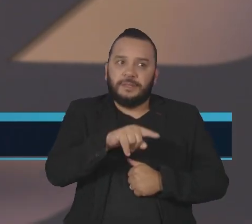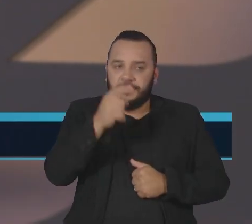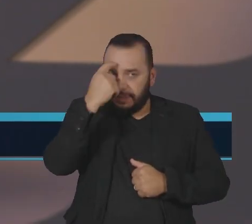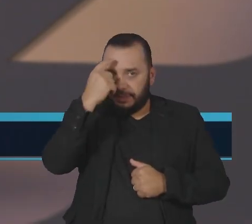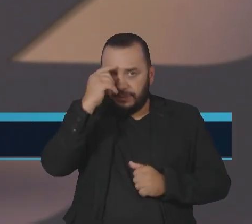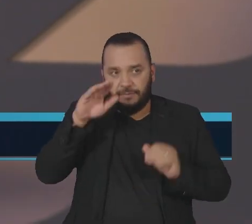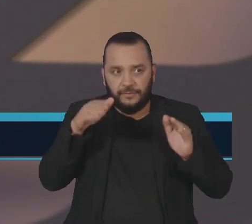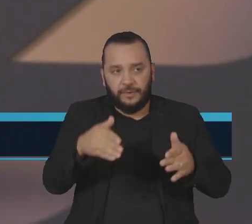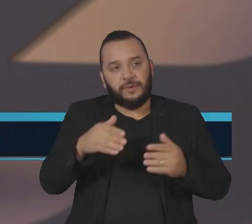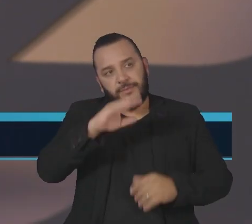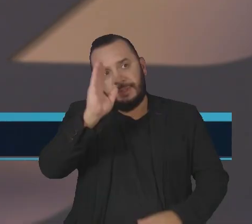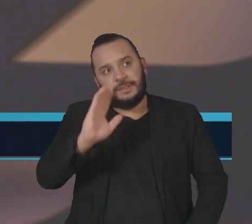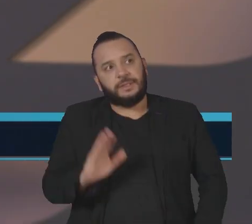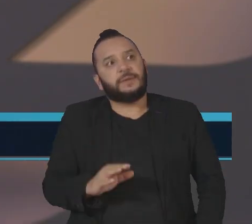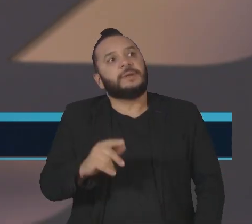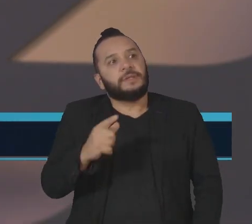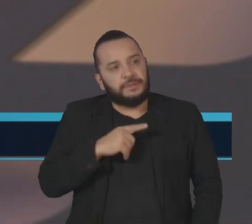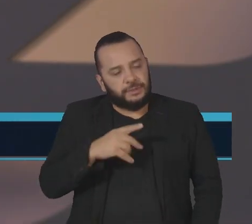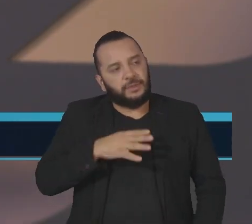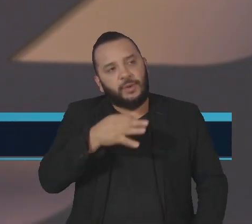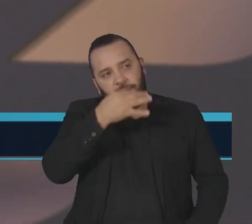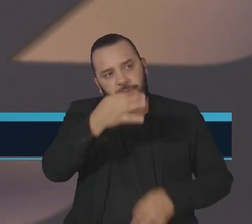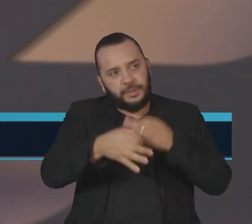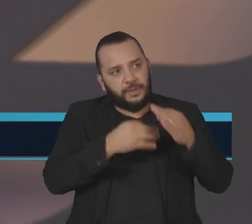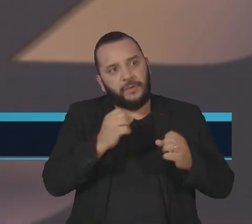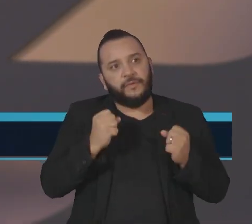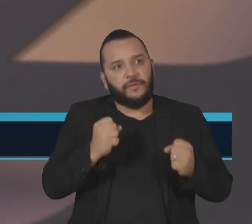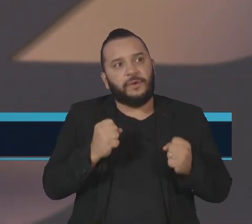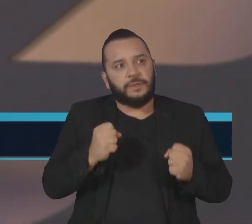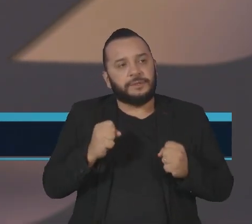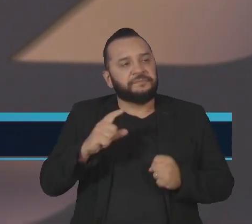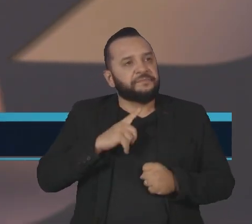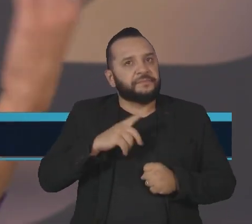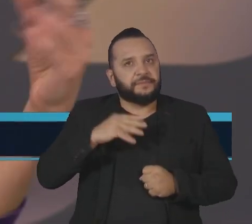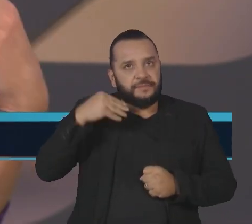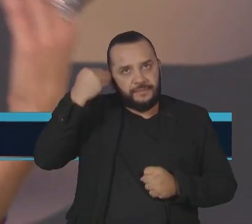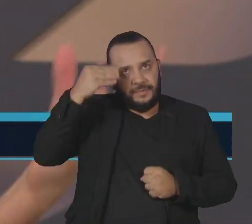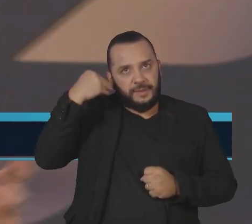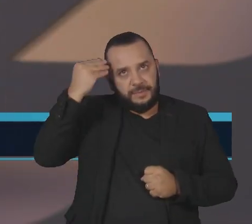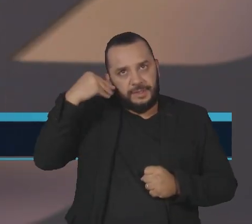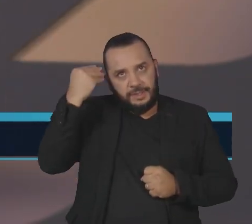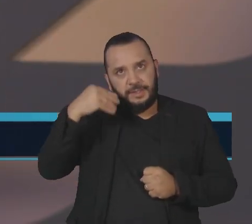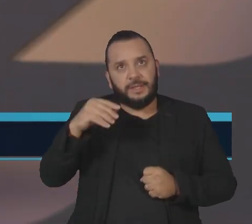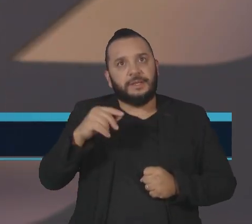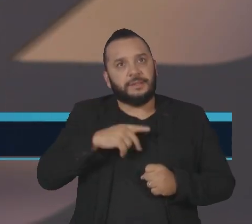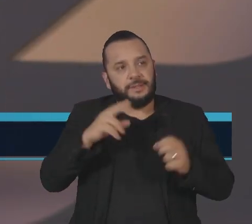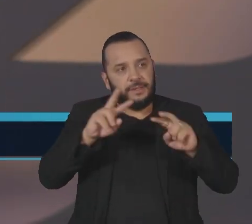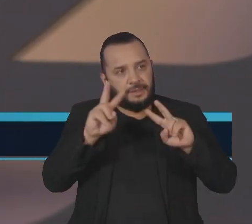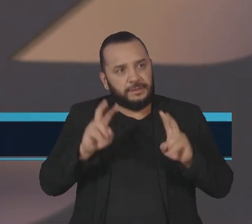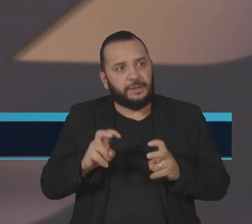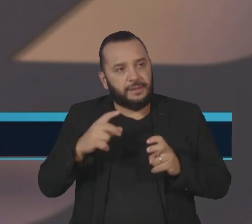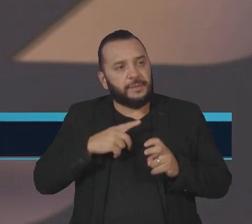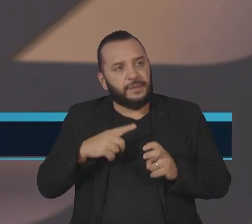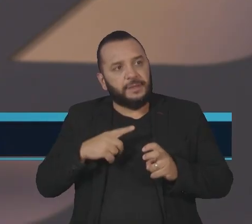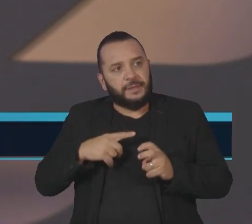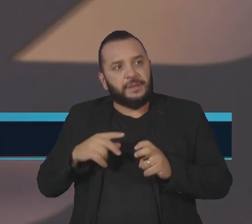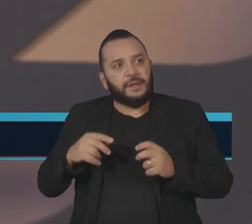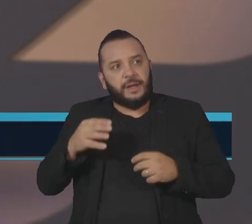acho que tinha consistência no que ele estava falando, trazia inúmeras, que o debate dele sobre o café é um debate super importante que foi